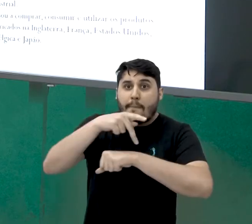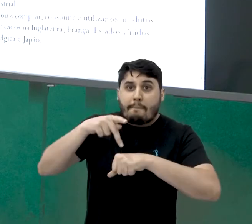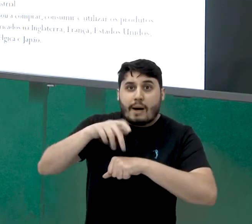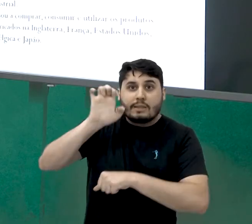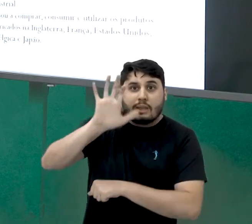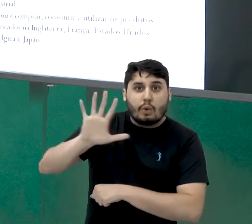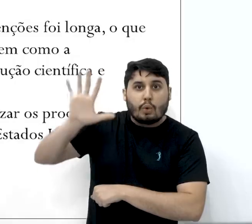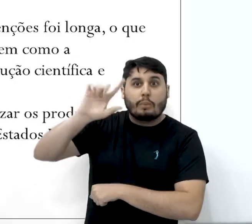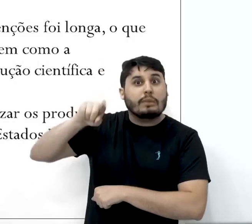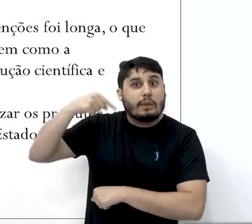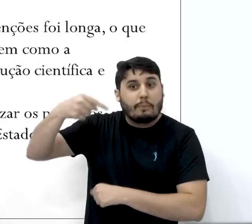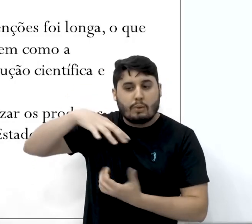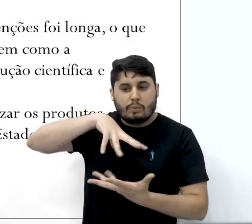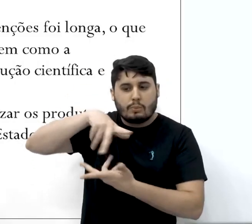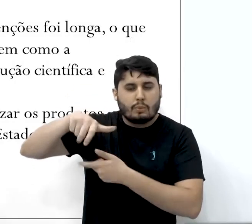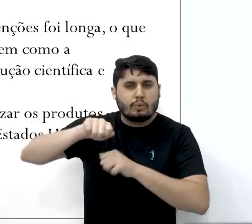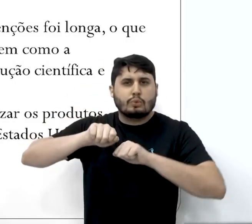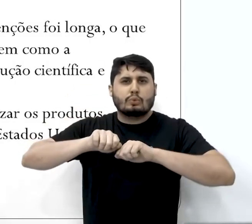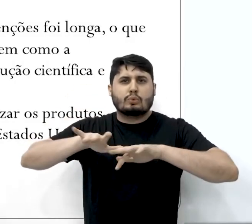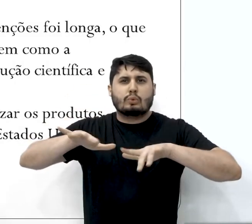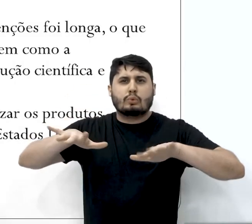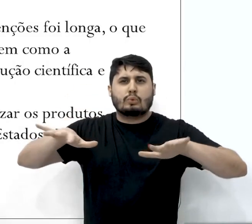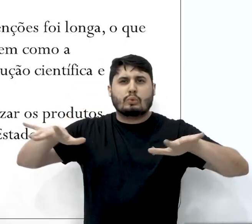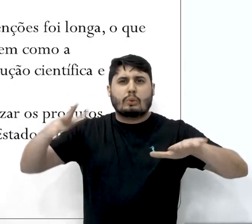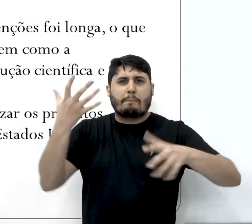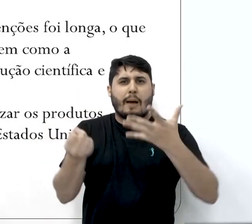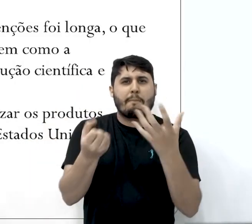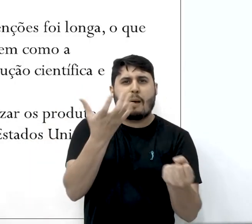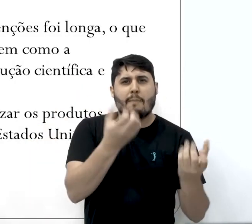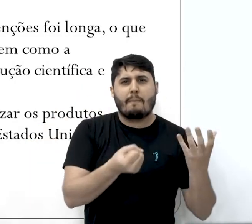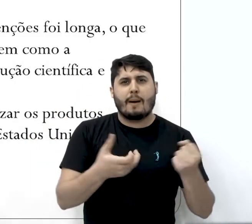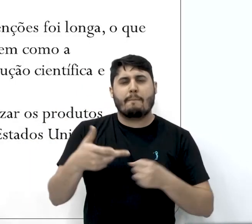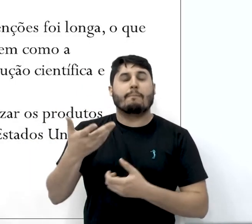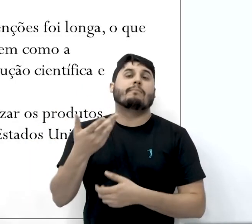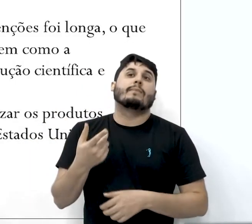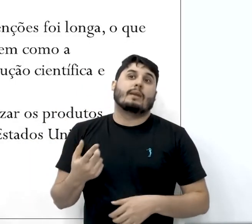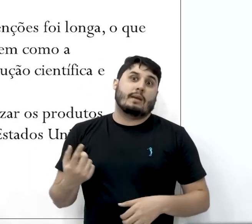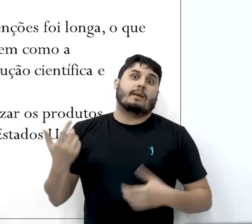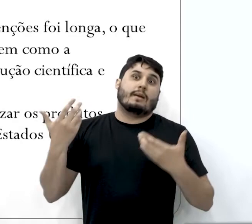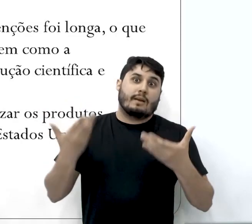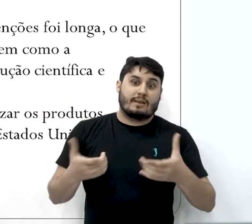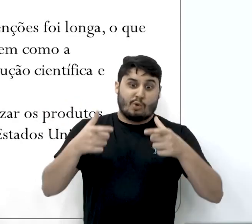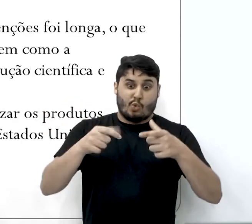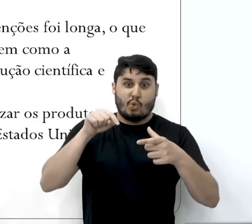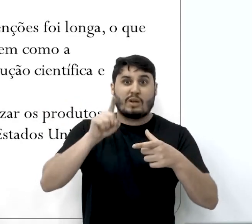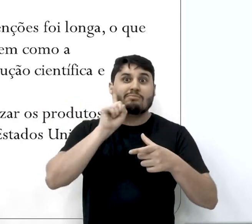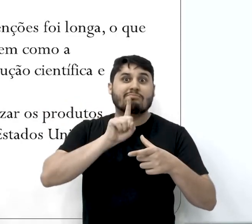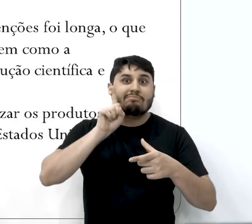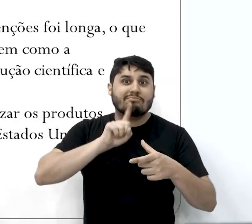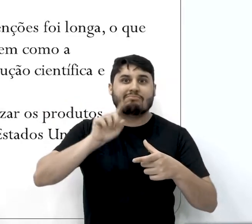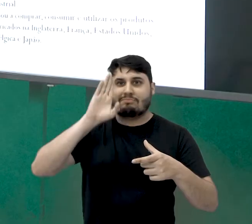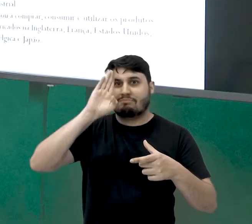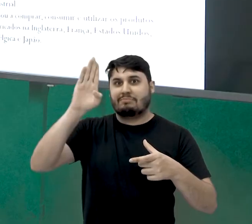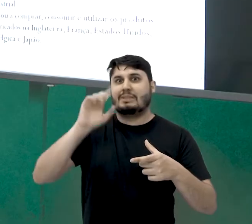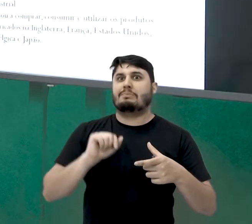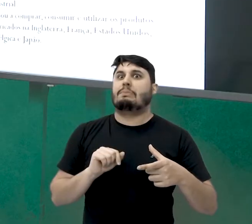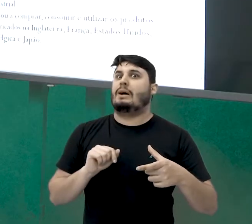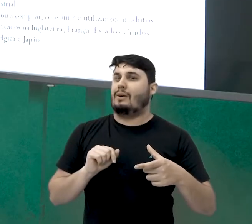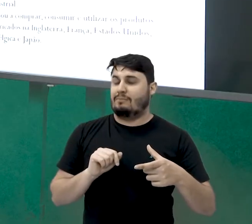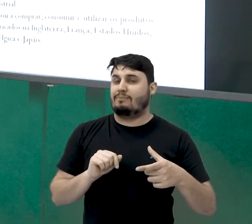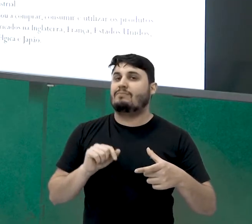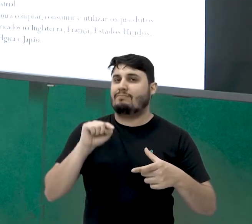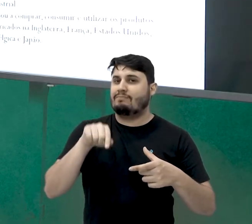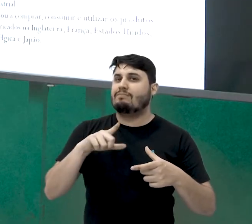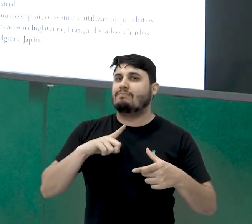planeta, chegando aos Estados Unidos. E é justamente nos Estados Unidos que a gente vai marcar bem essa questão da segunda Revolução Industrial. Tá bom, galera?